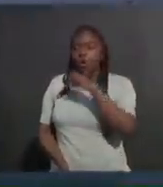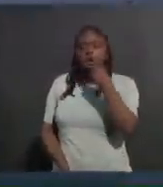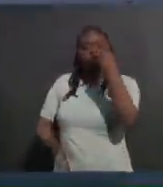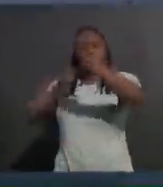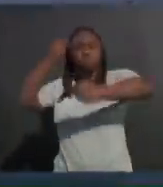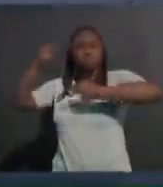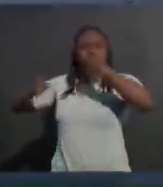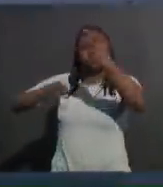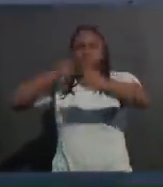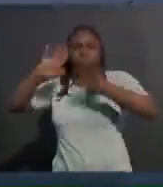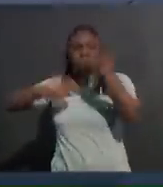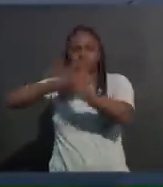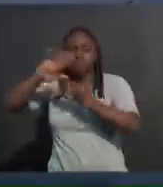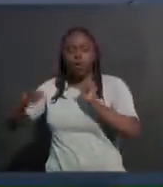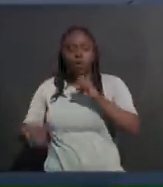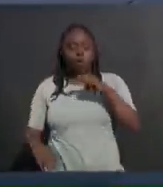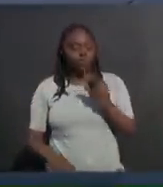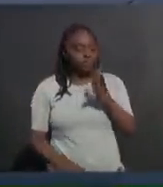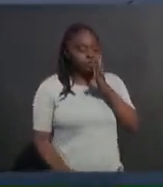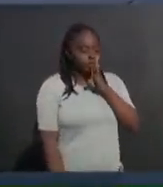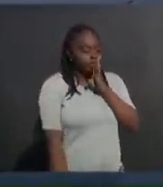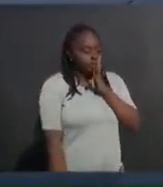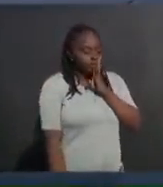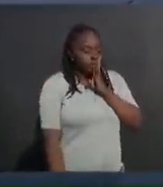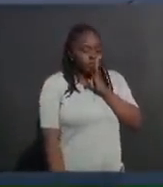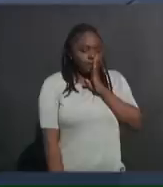louca! Oh.